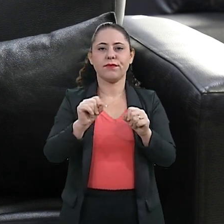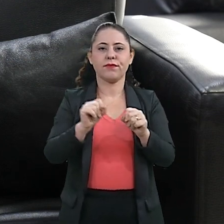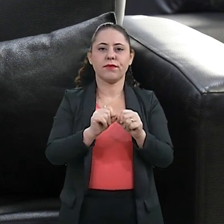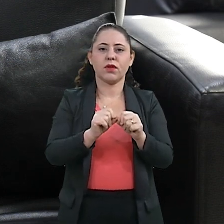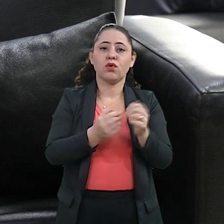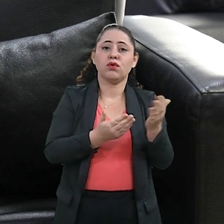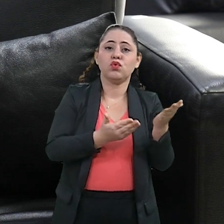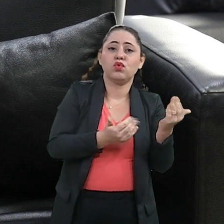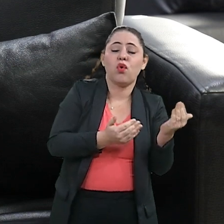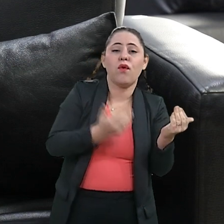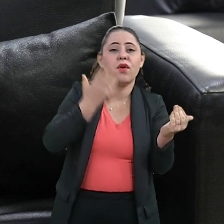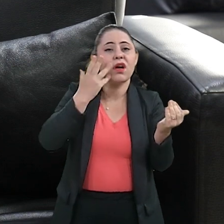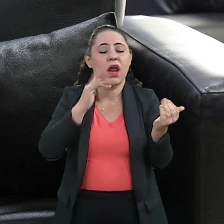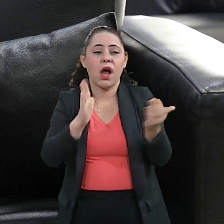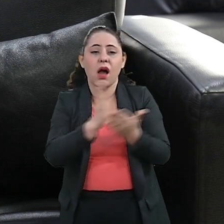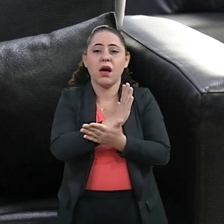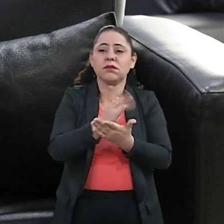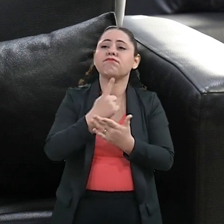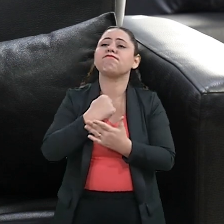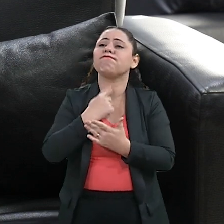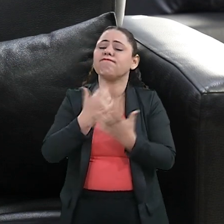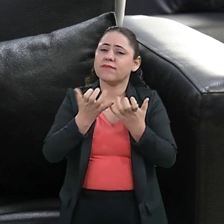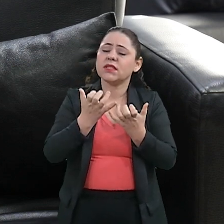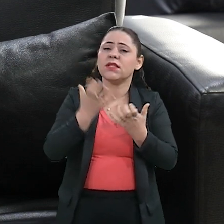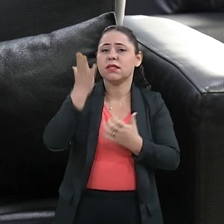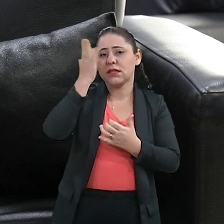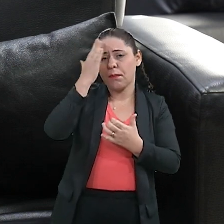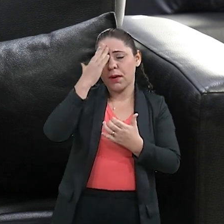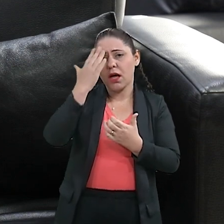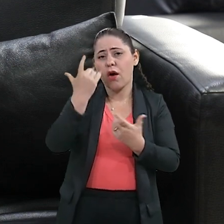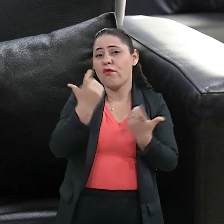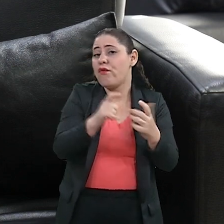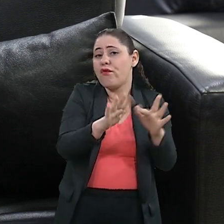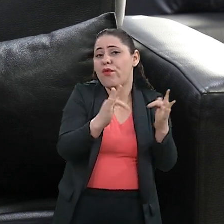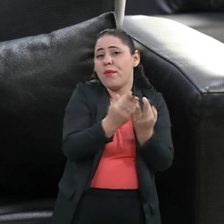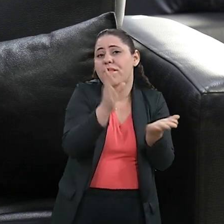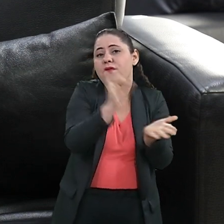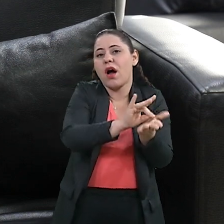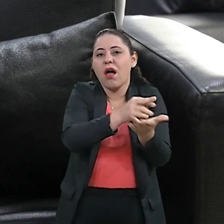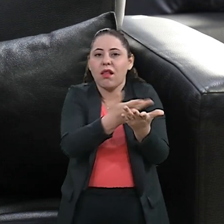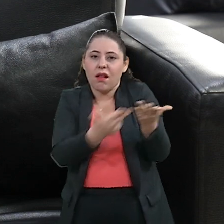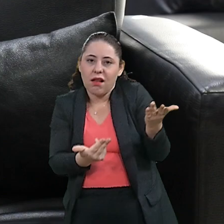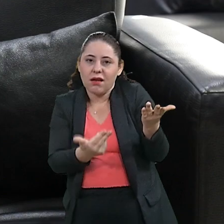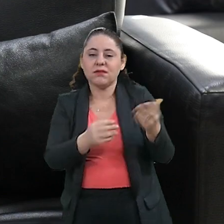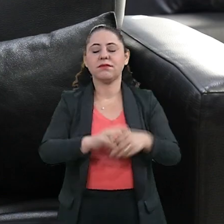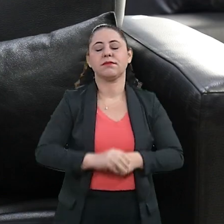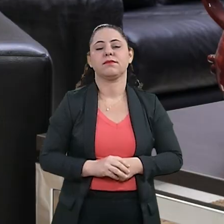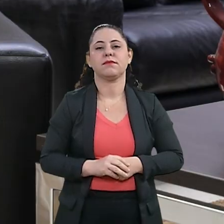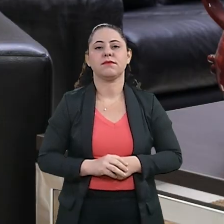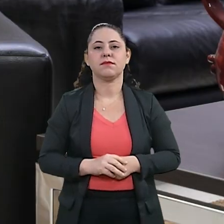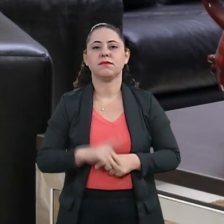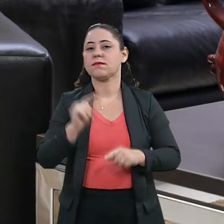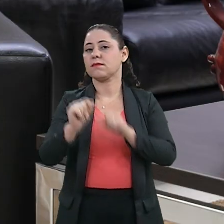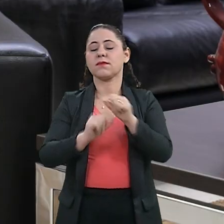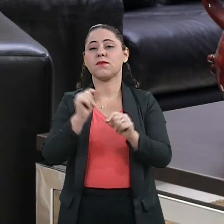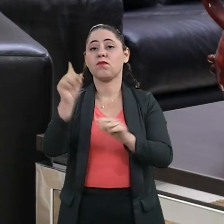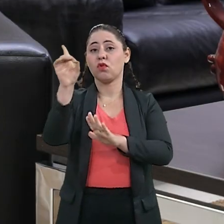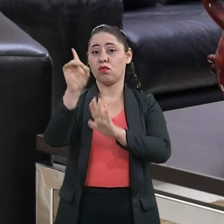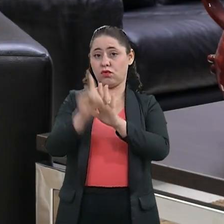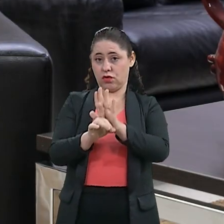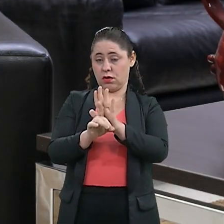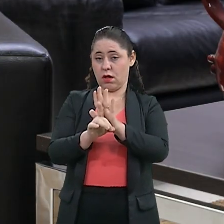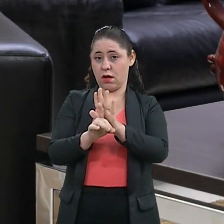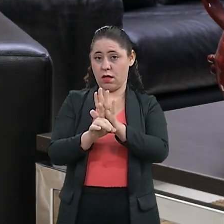que levam alguém a desejar saber qual é a sua origem biológica. E o que diz, né,